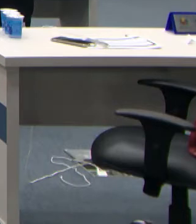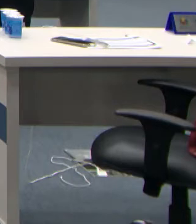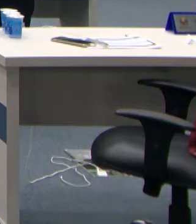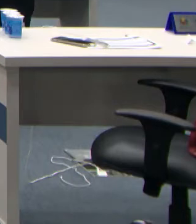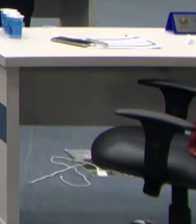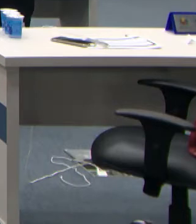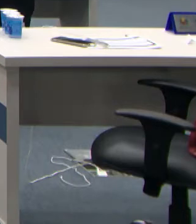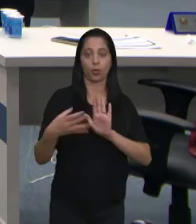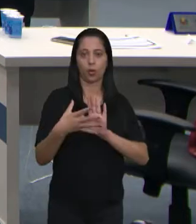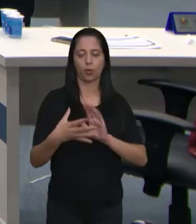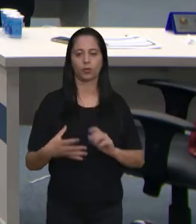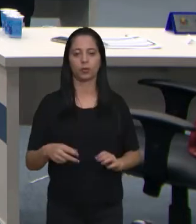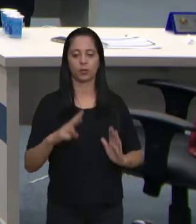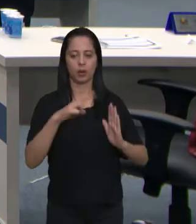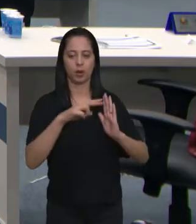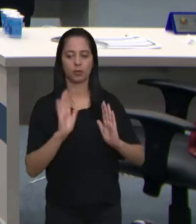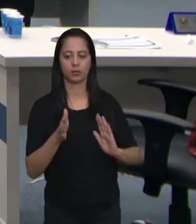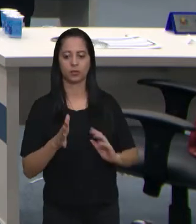presidente.